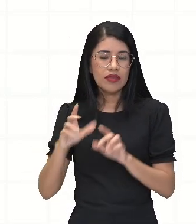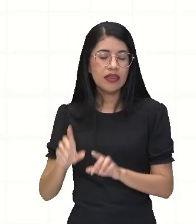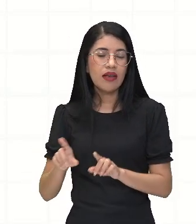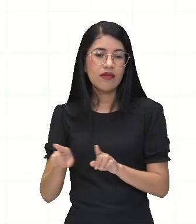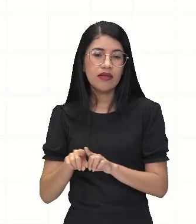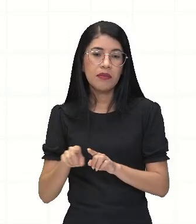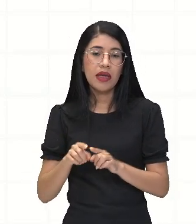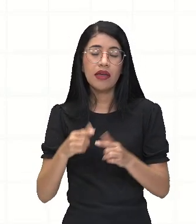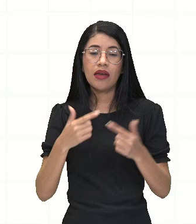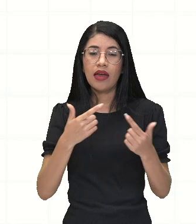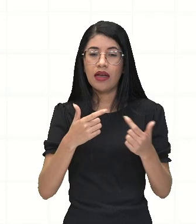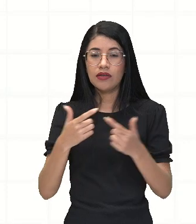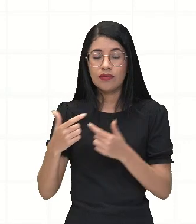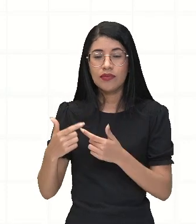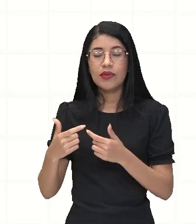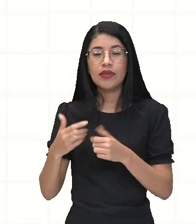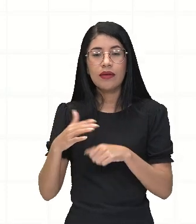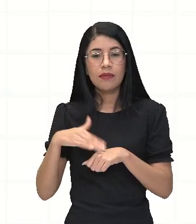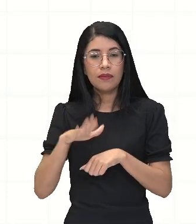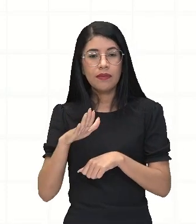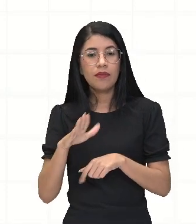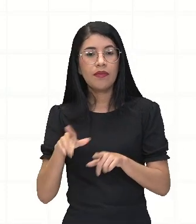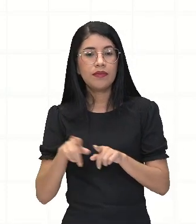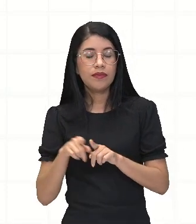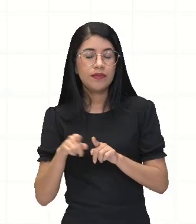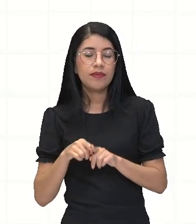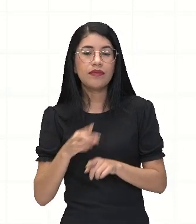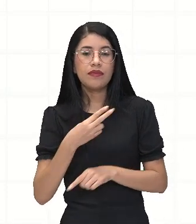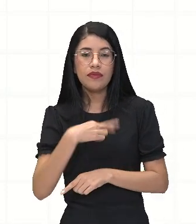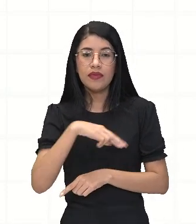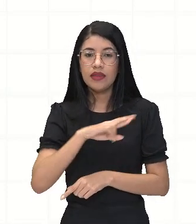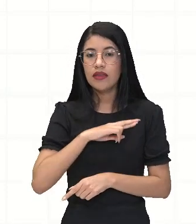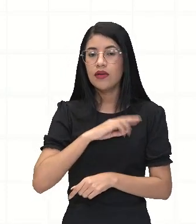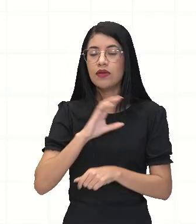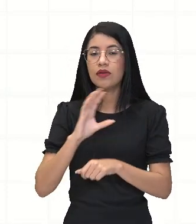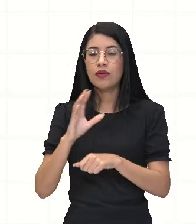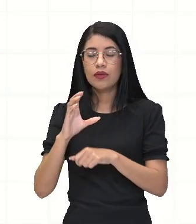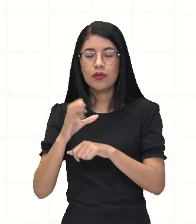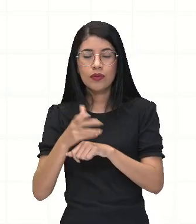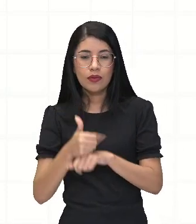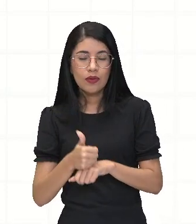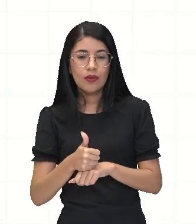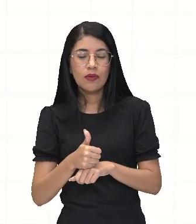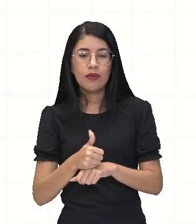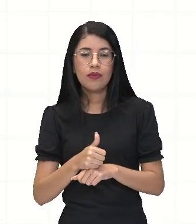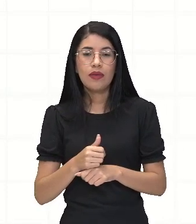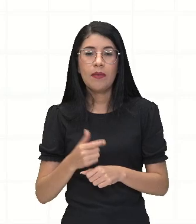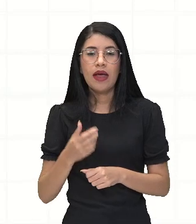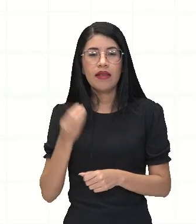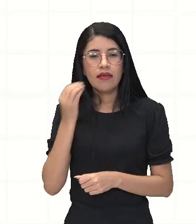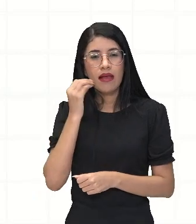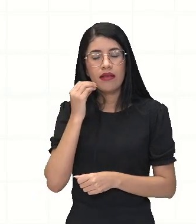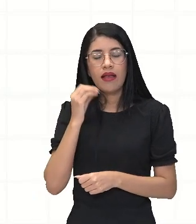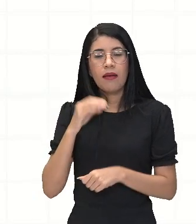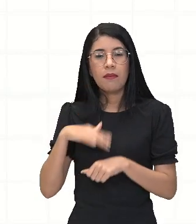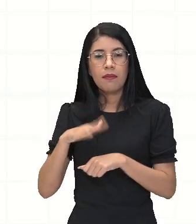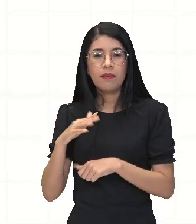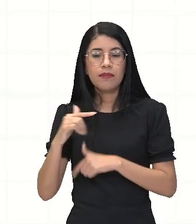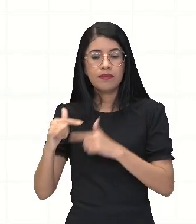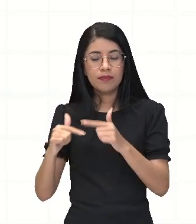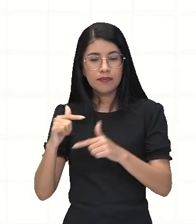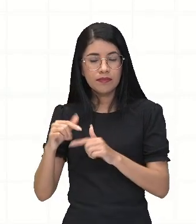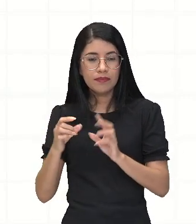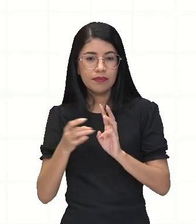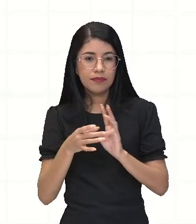da disputa entre os colonos e os missionários pela mão de obra indígena.